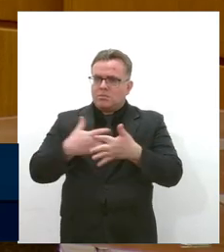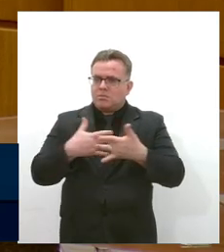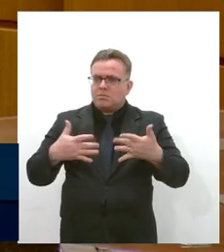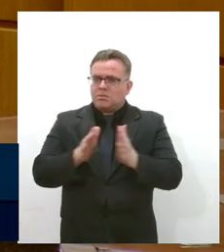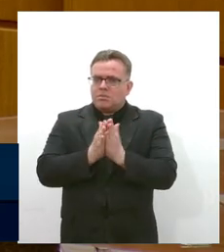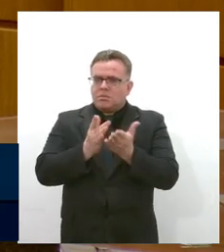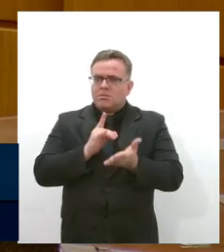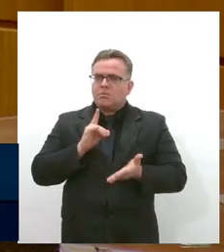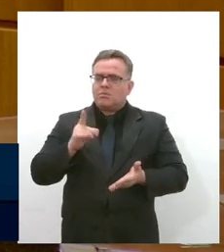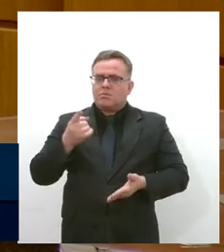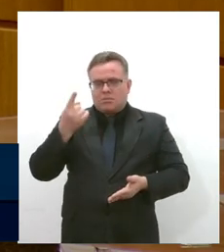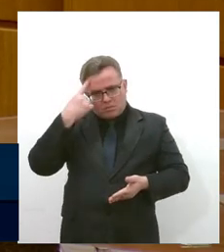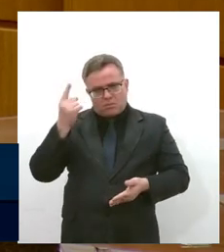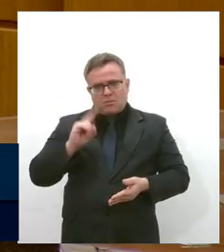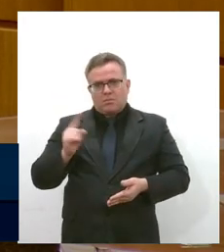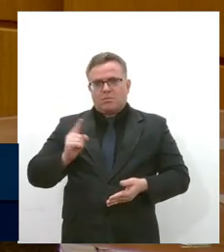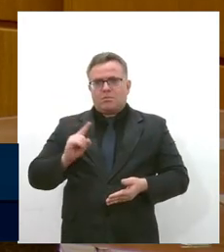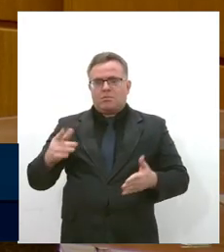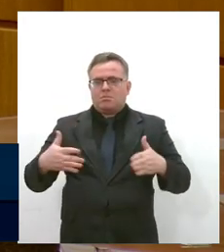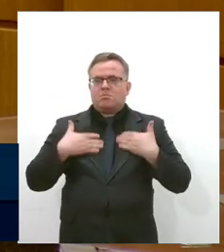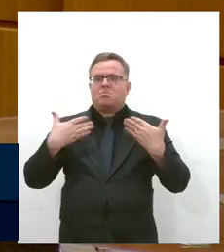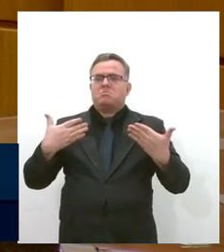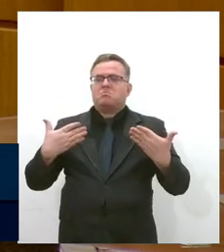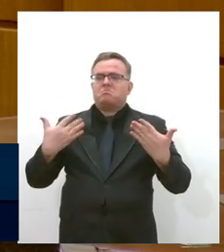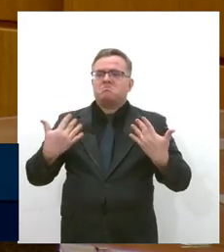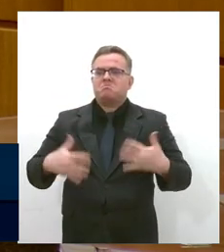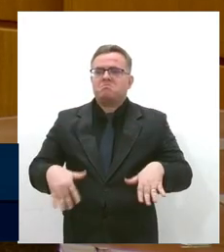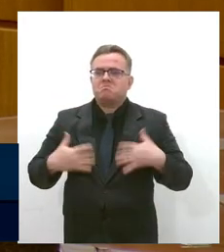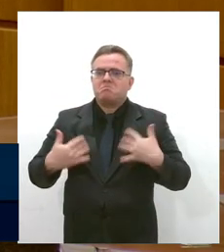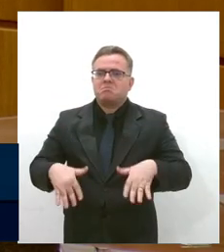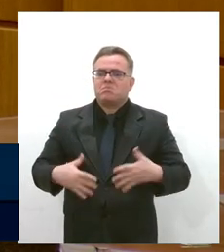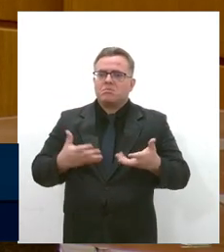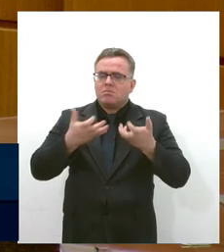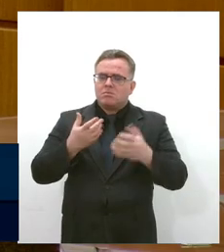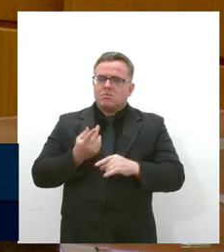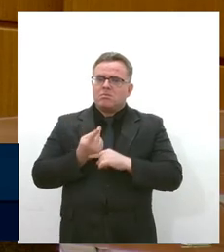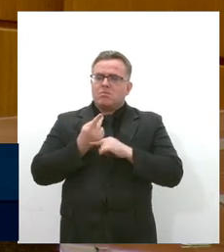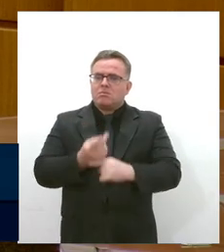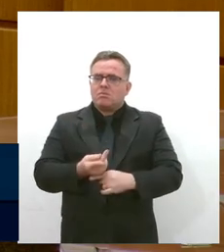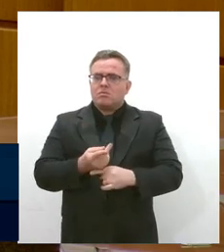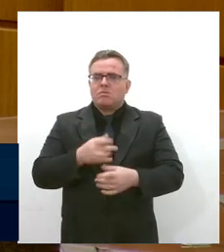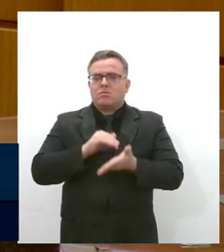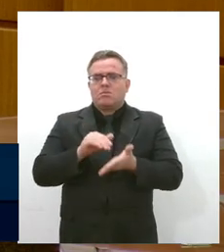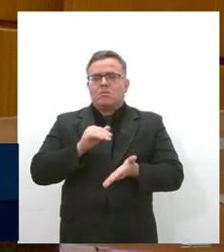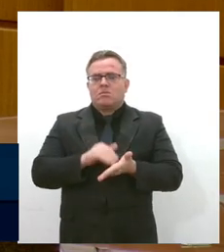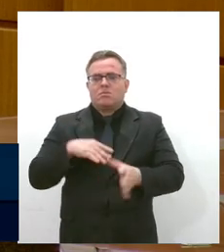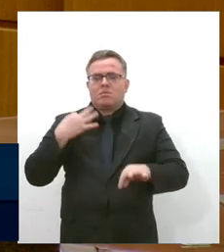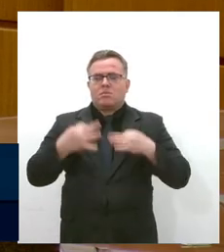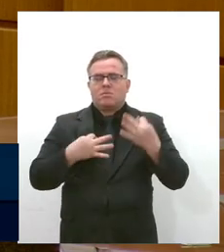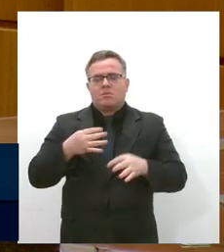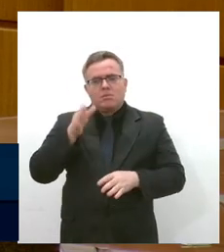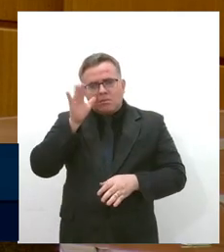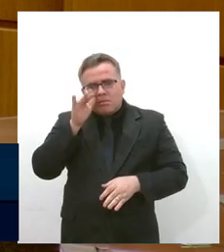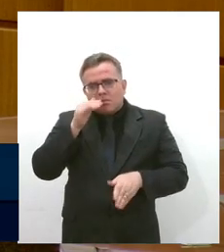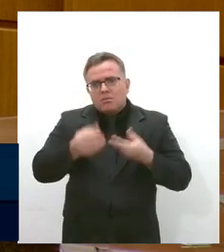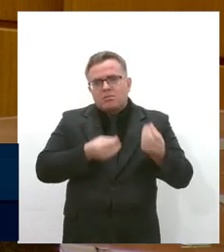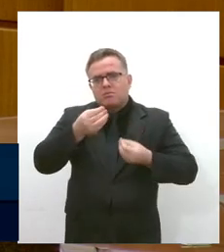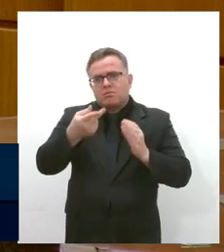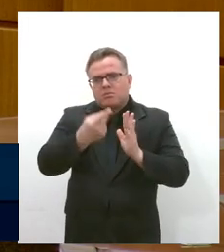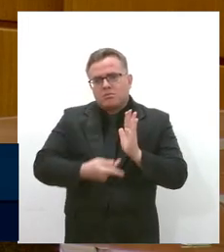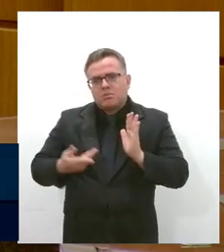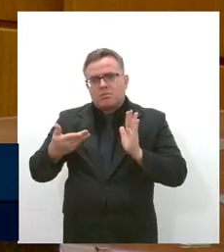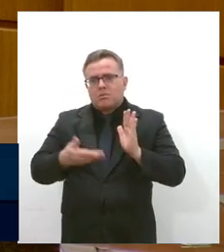surpresa agradável. E vou, inclusive, procurar o secretário de Turismo para me inteirar mais sobre esse projeto, que é de fundamental